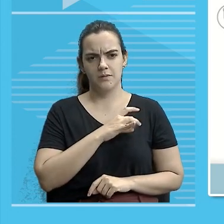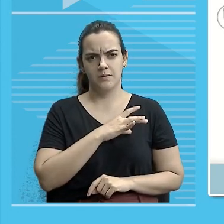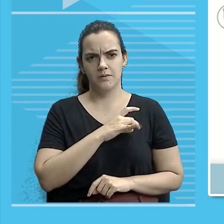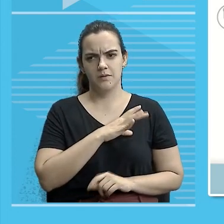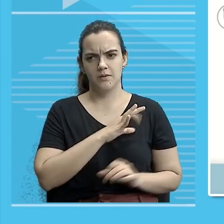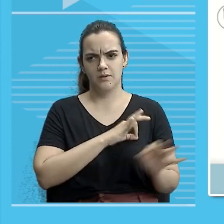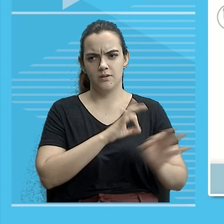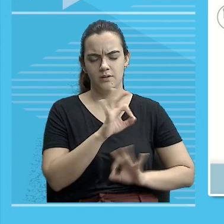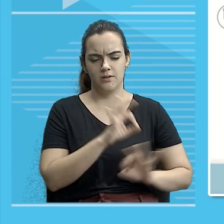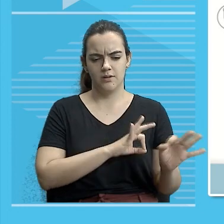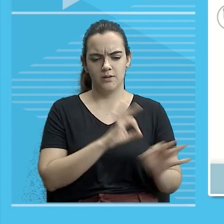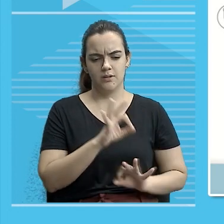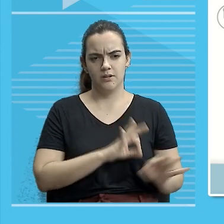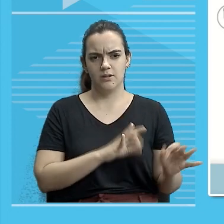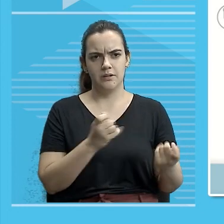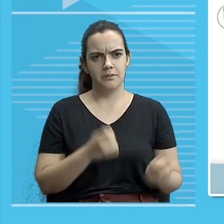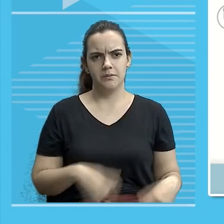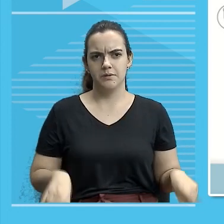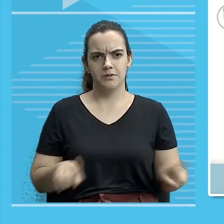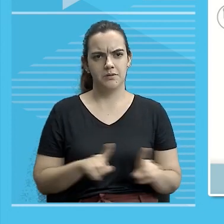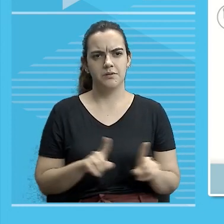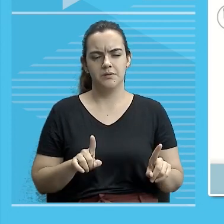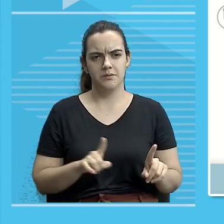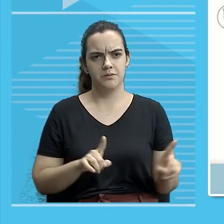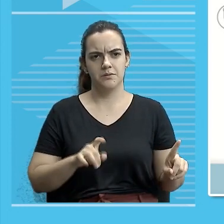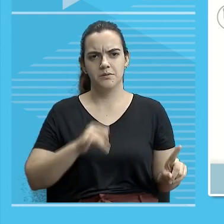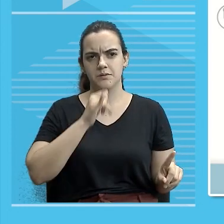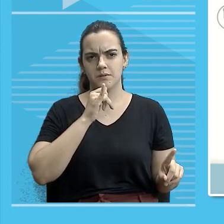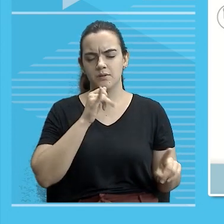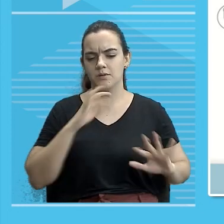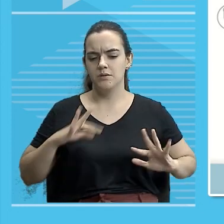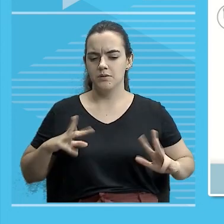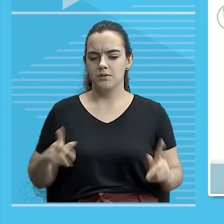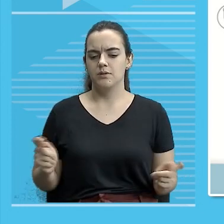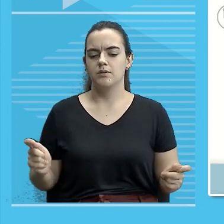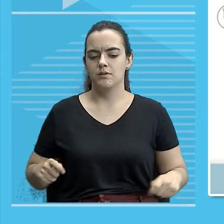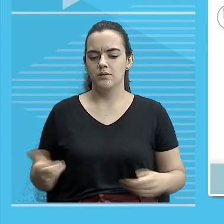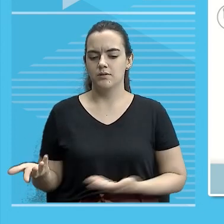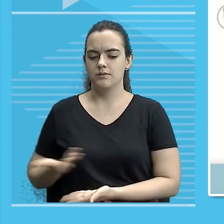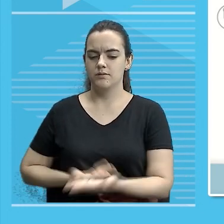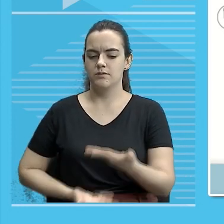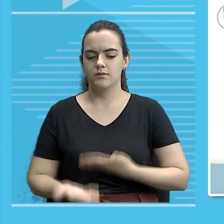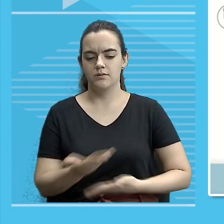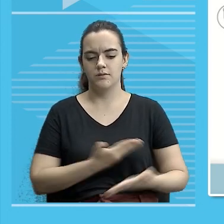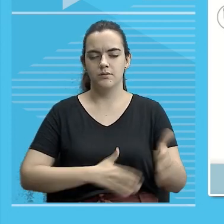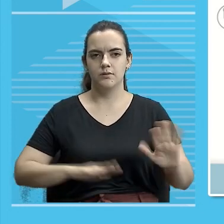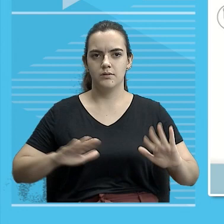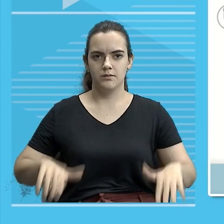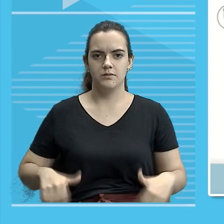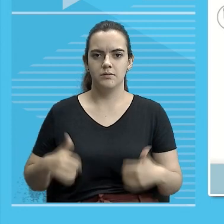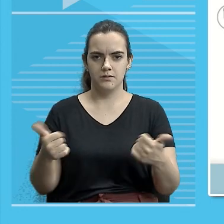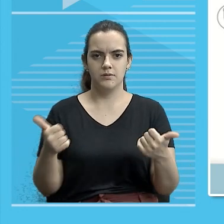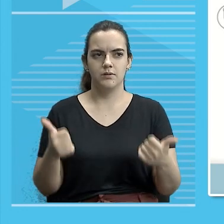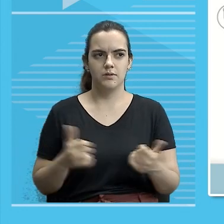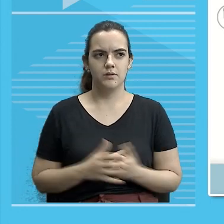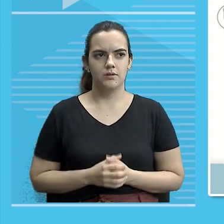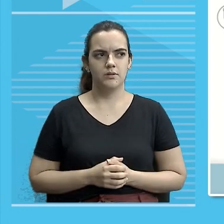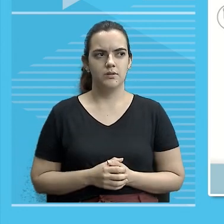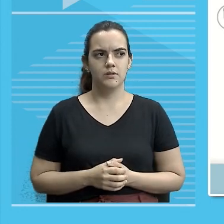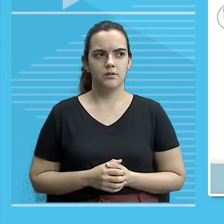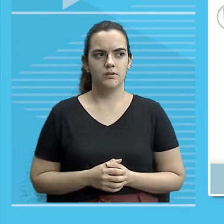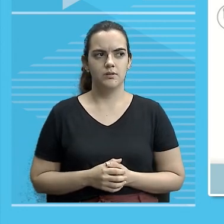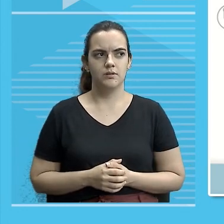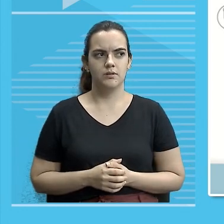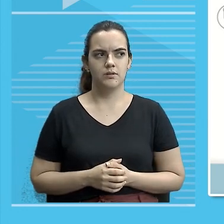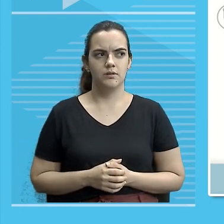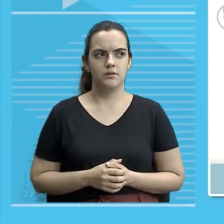organização assim todos podem trabalhar de maneira efetiva isso tem os 14